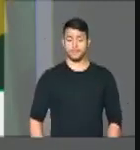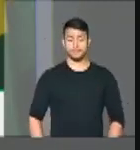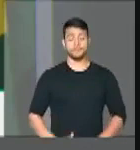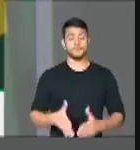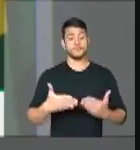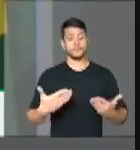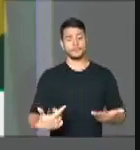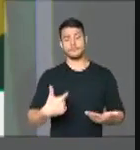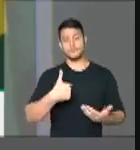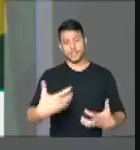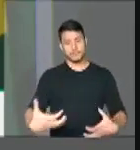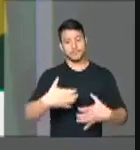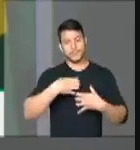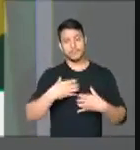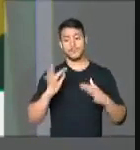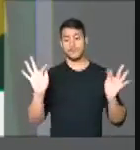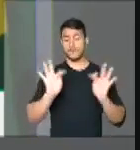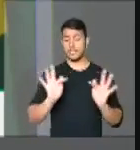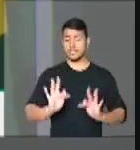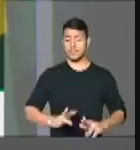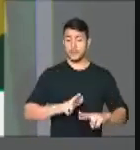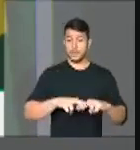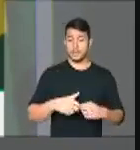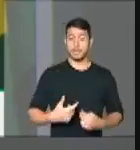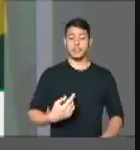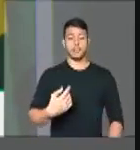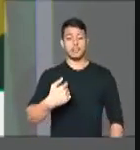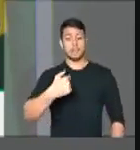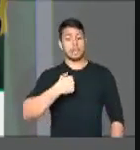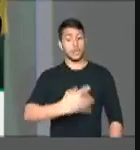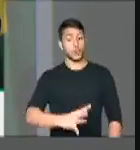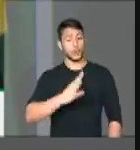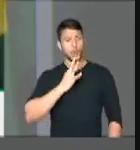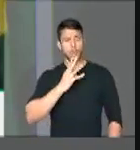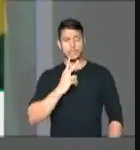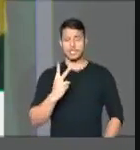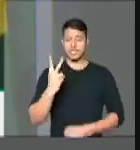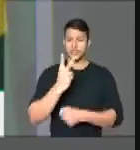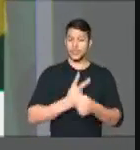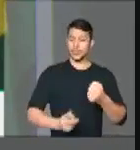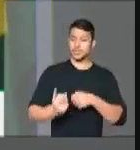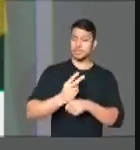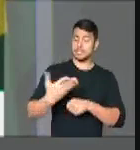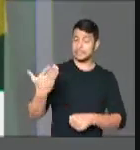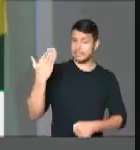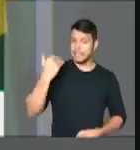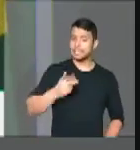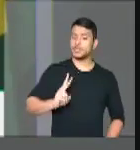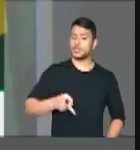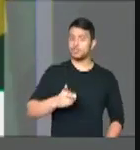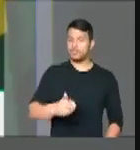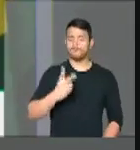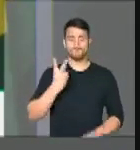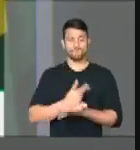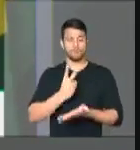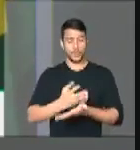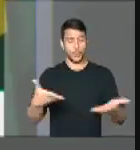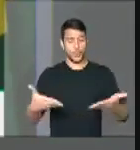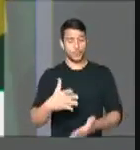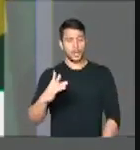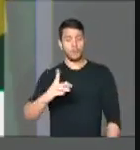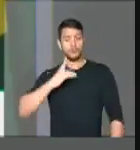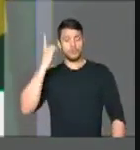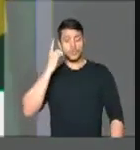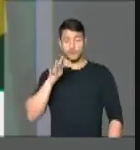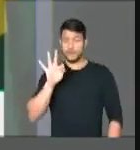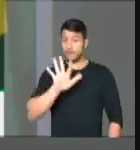acredita. Então isso me deixa muito feliz de ver que a pessoa que eu conheci quase 2 anos atrás continua sendo a pessoa que está aqui hoje como deputado